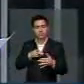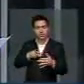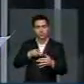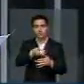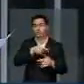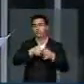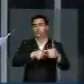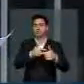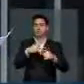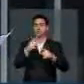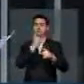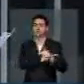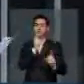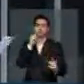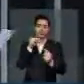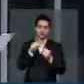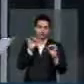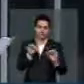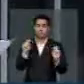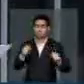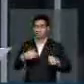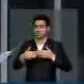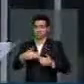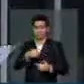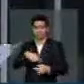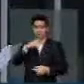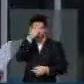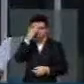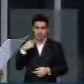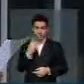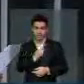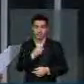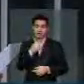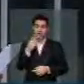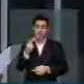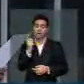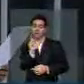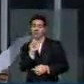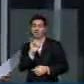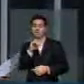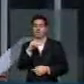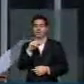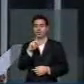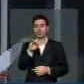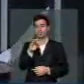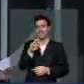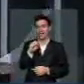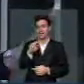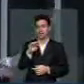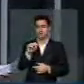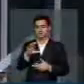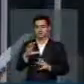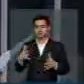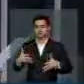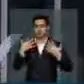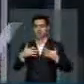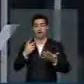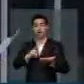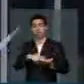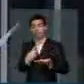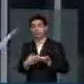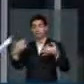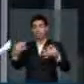objetivo podia ser qualquer um de nós e aqui eu citei a palavra entusiasmo porque entusiasmo a tradução